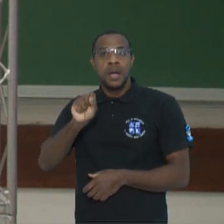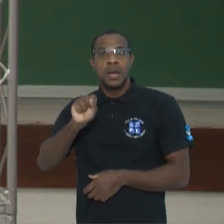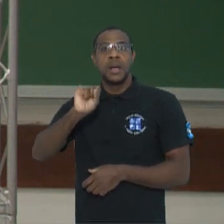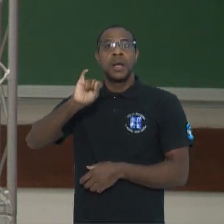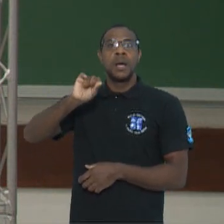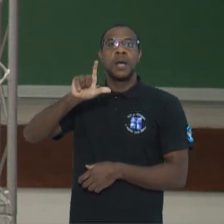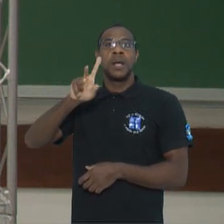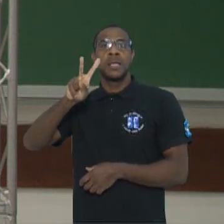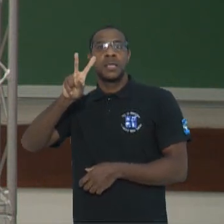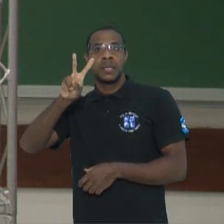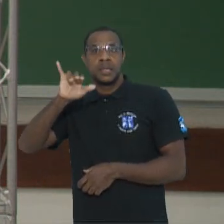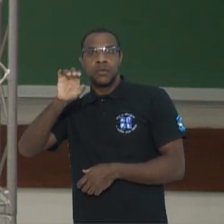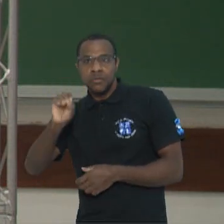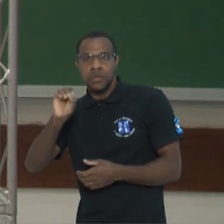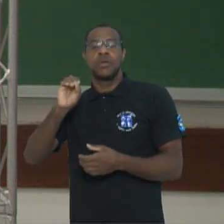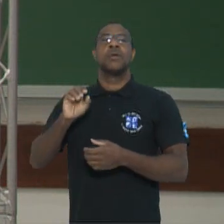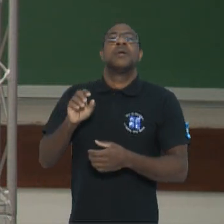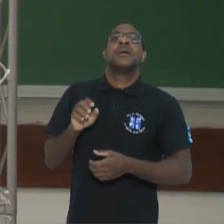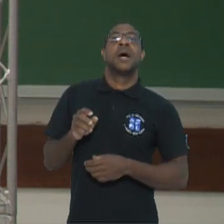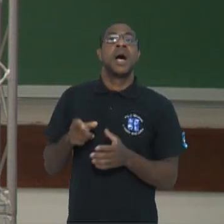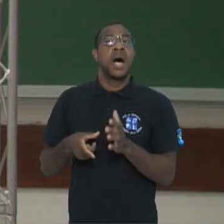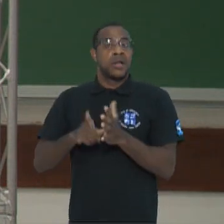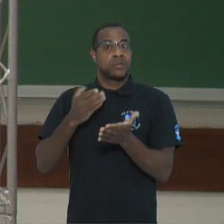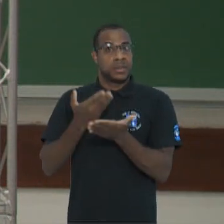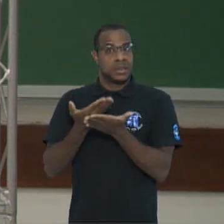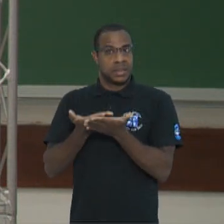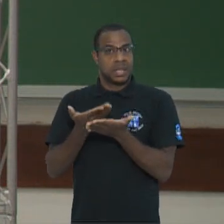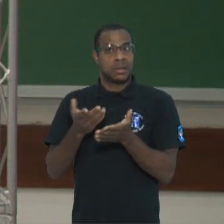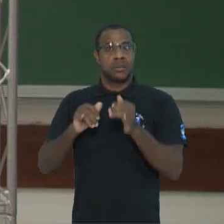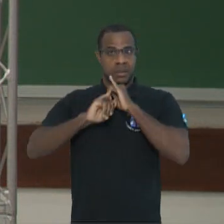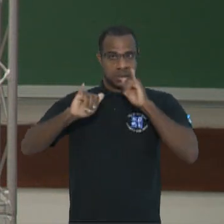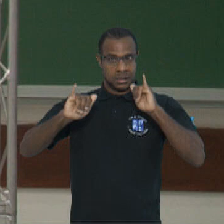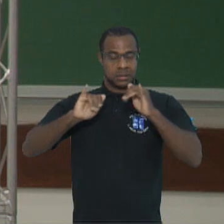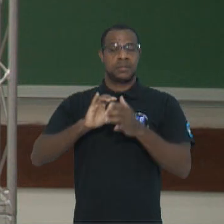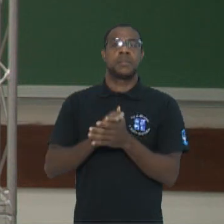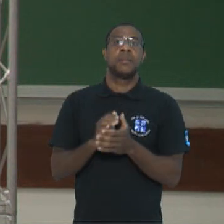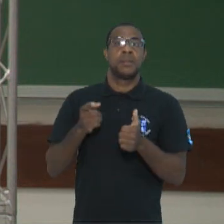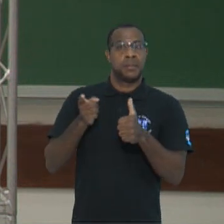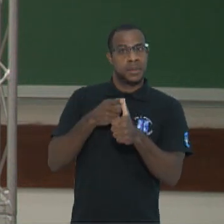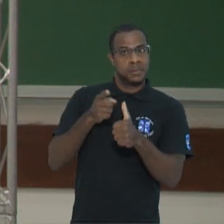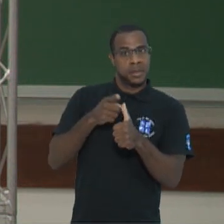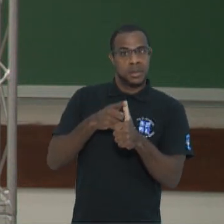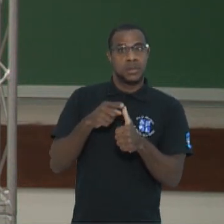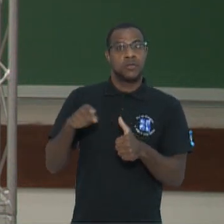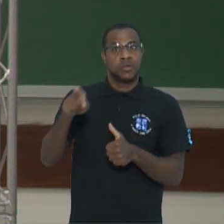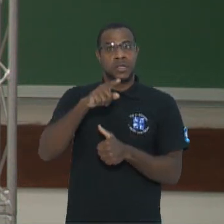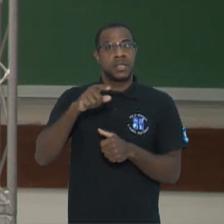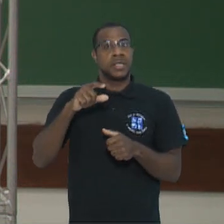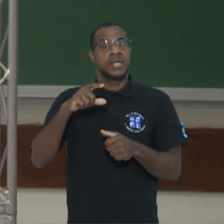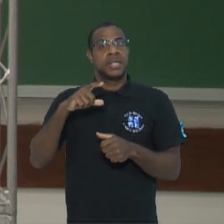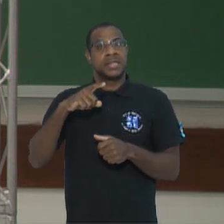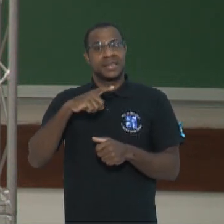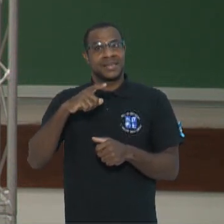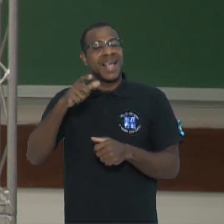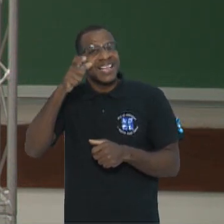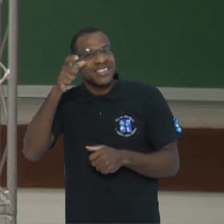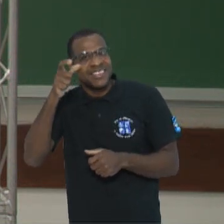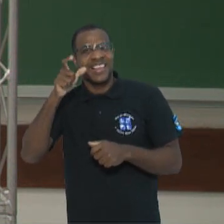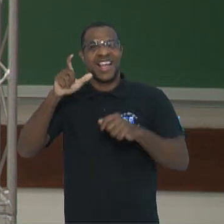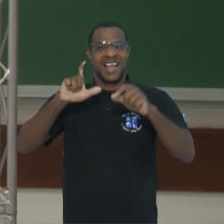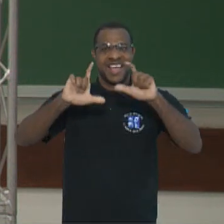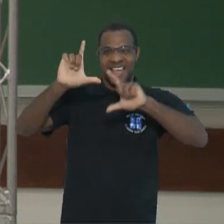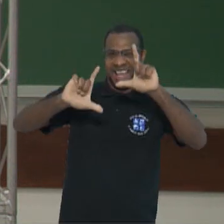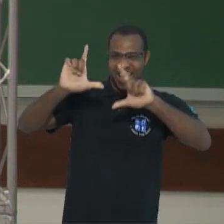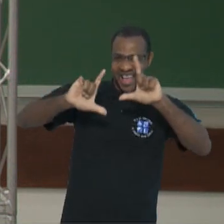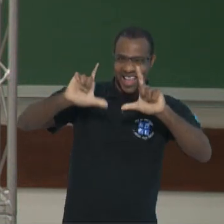alguns recadinhos que nós temos que sempre relembrar. Primeiro, lembrem que o pessoal que está assistindo as aulas através da TV, através